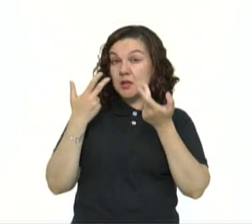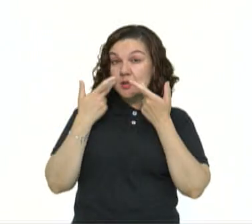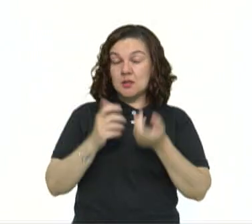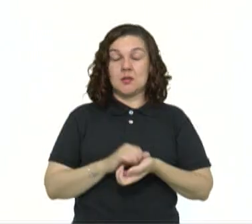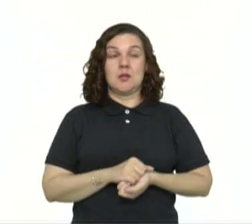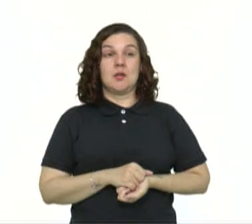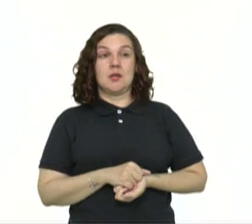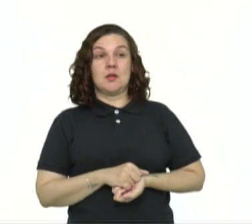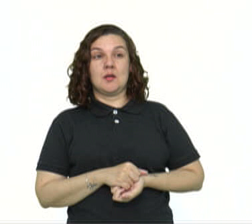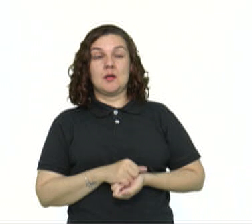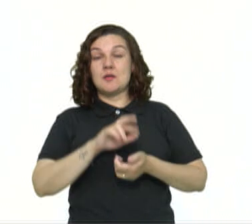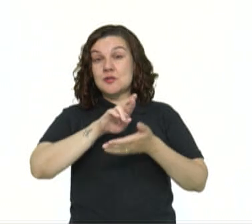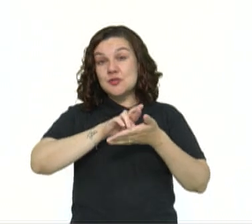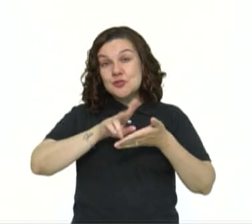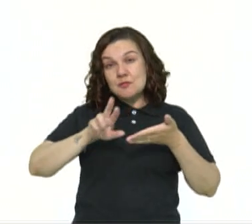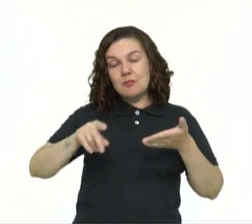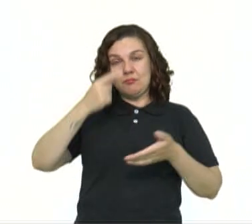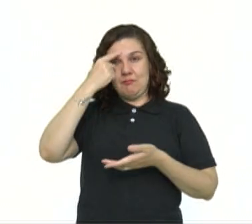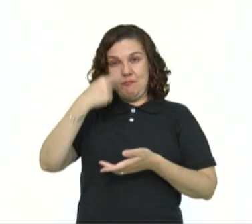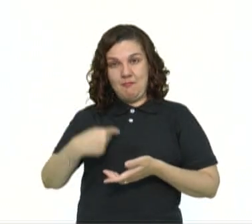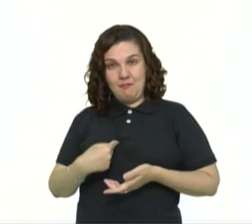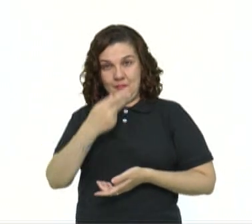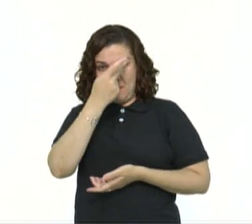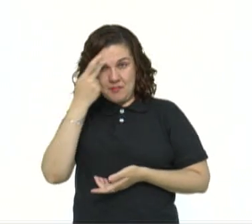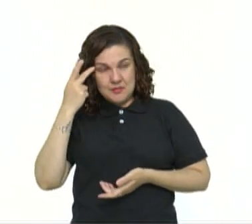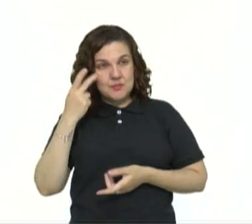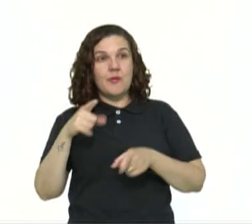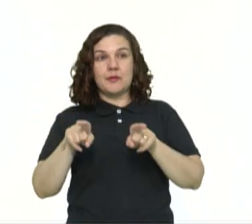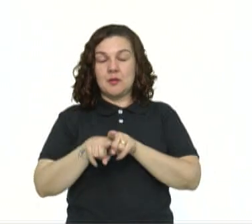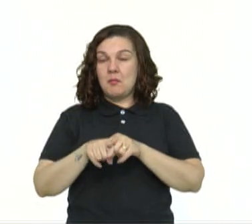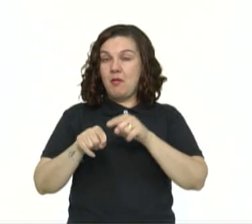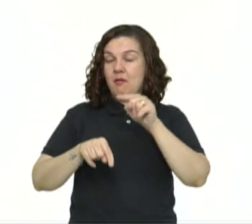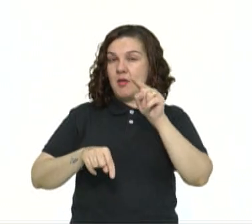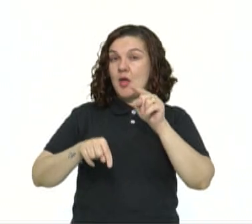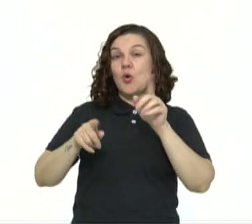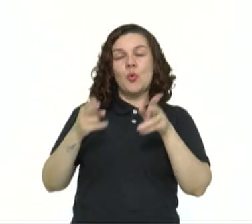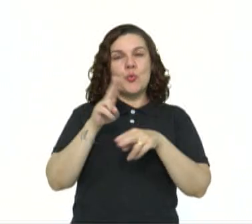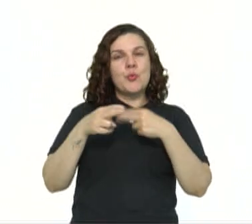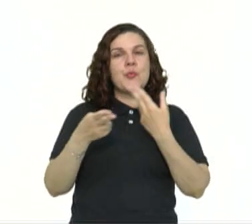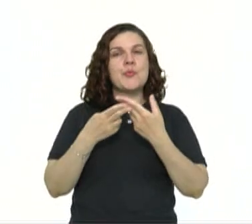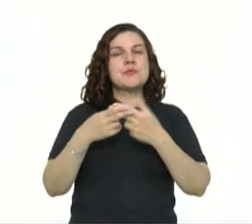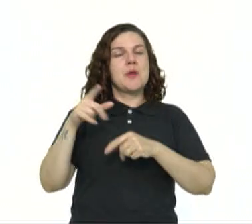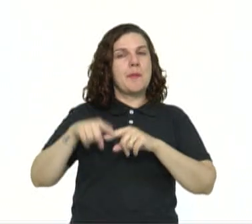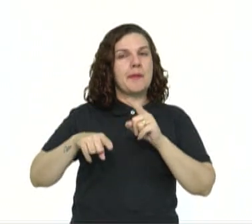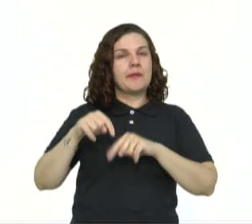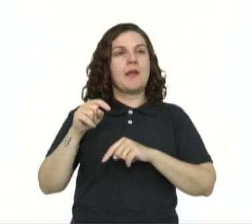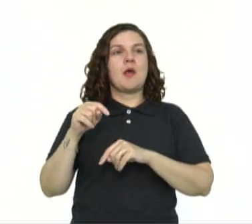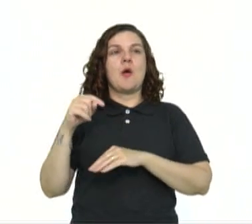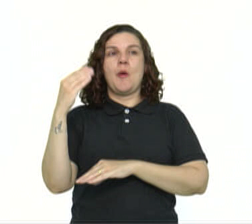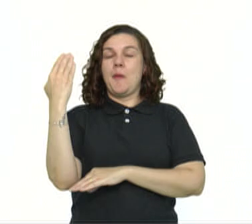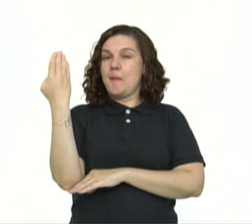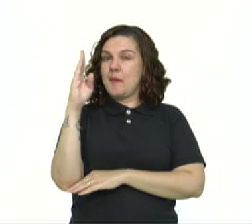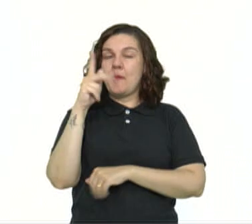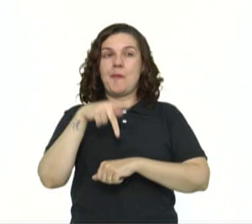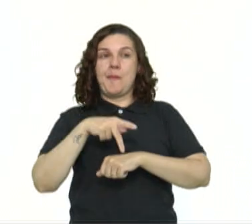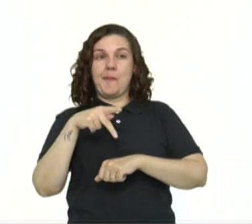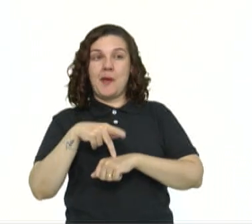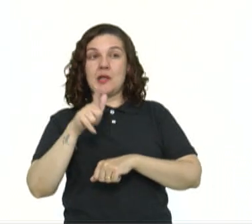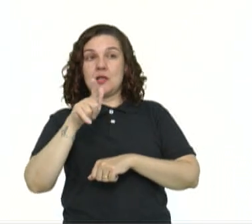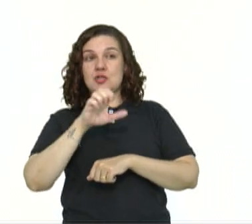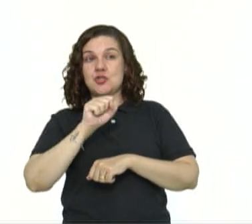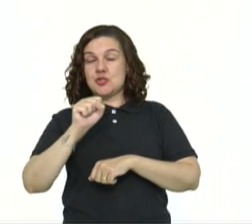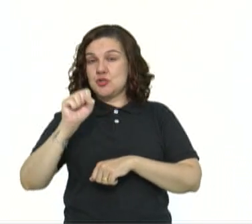naturalista, várias figuras humanas, materiais, pedras, madeira, gesso e as peças